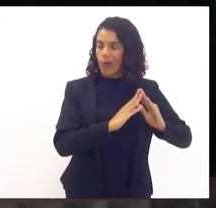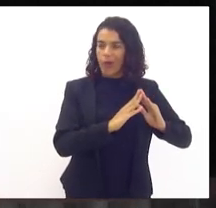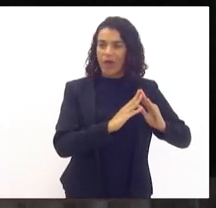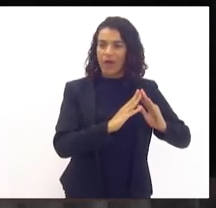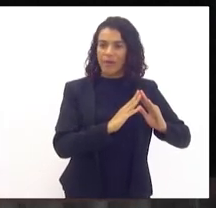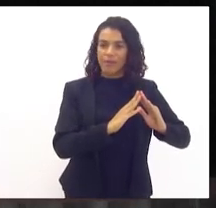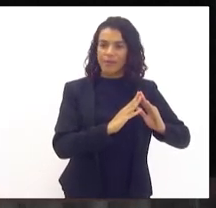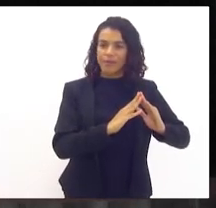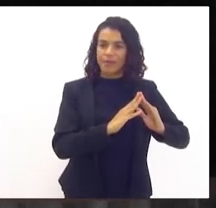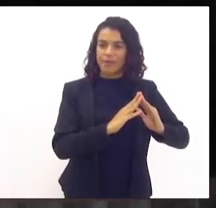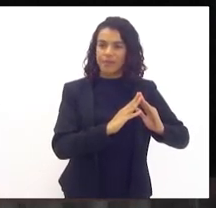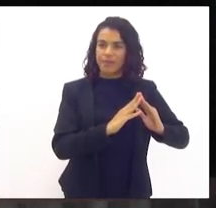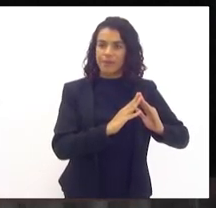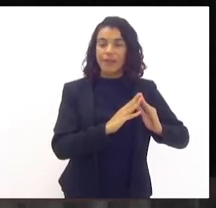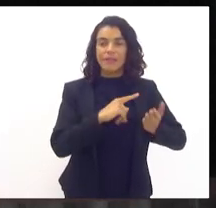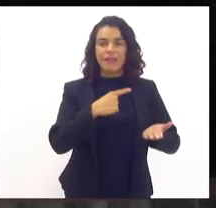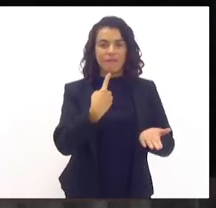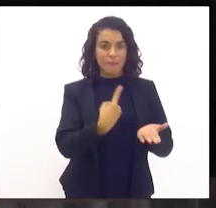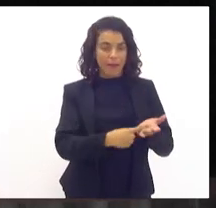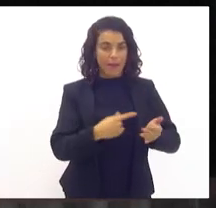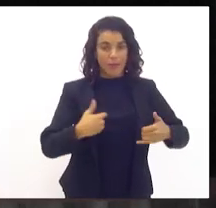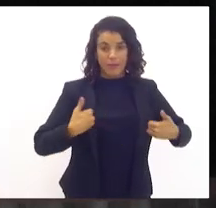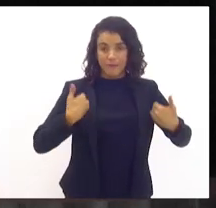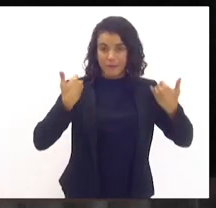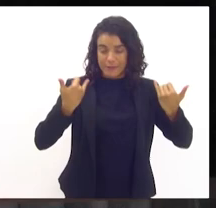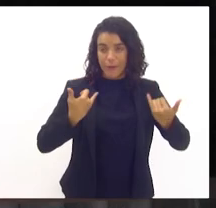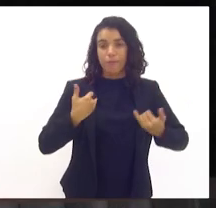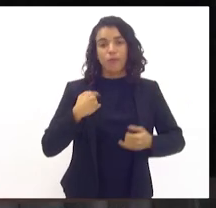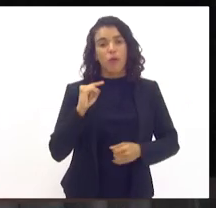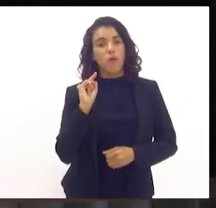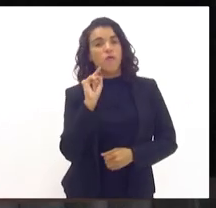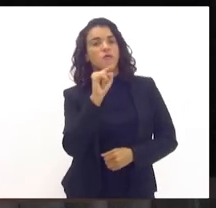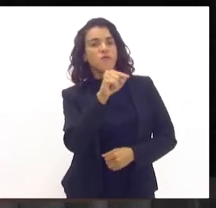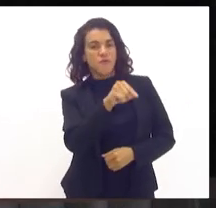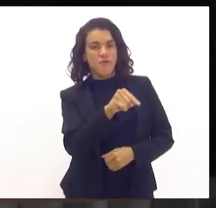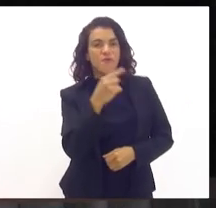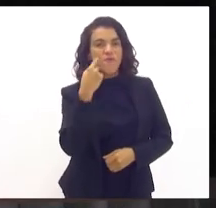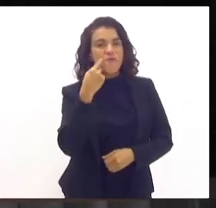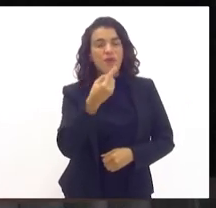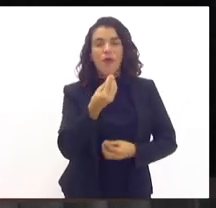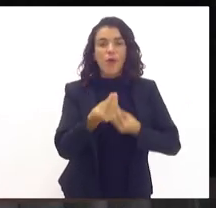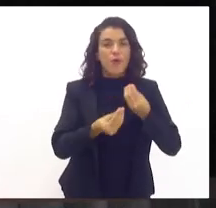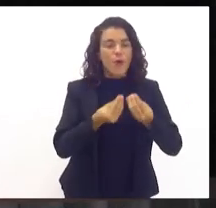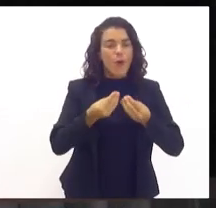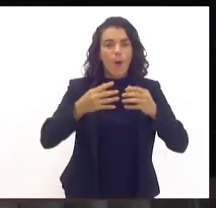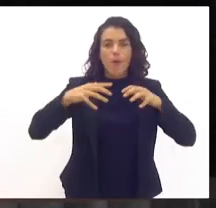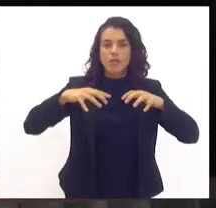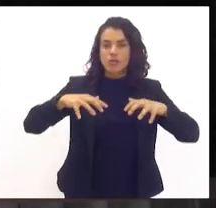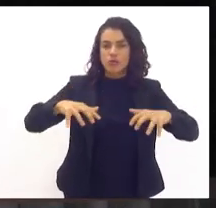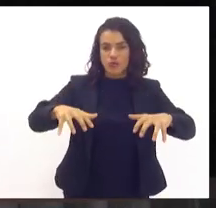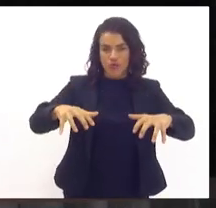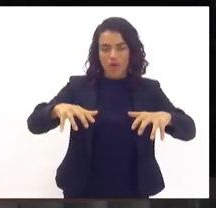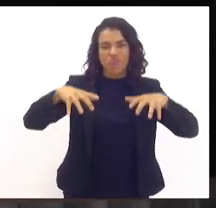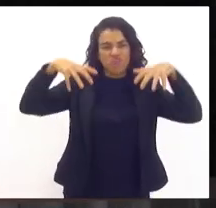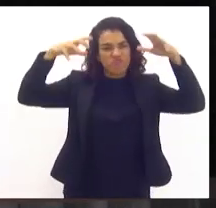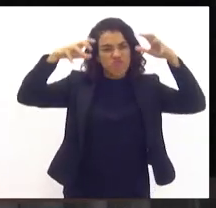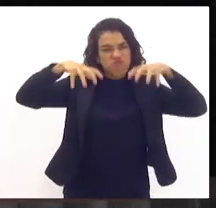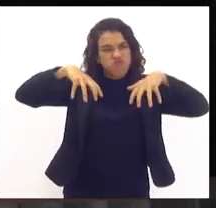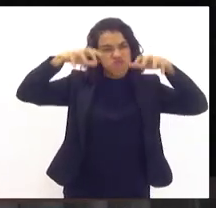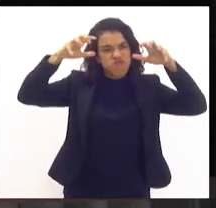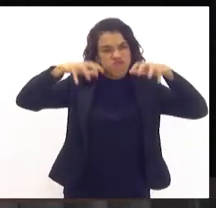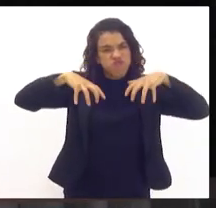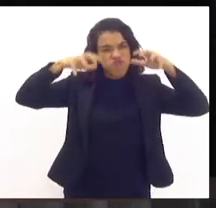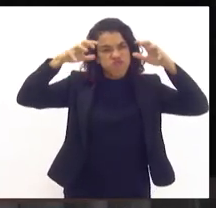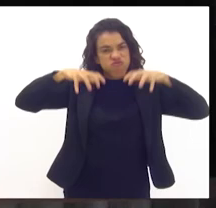cedo, estava marcado o aniversário, eu fui lá para poder ver a questão da chuva. Tinha chovido muito no sábado. Choveu sábado demais,